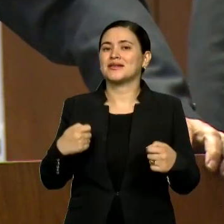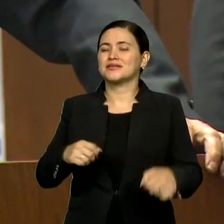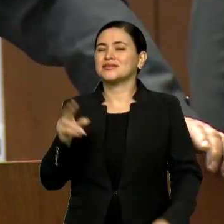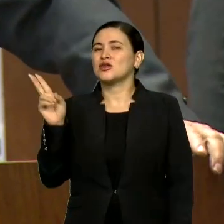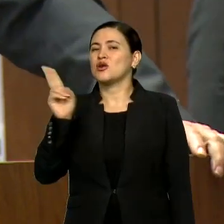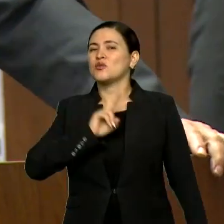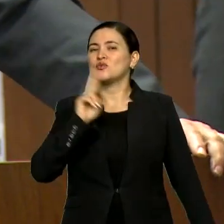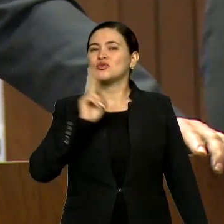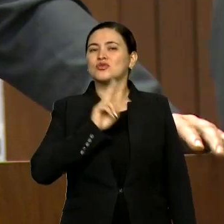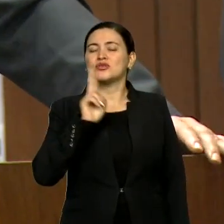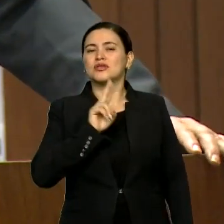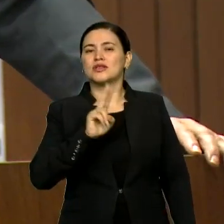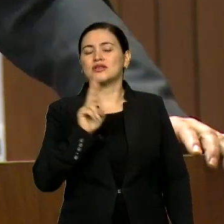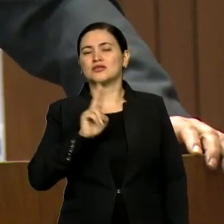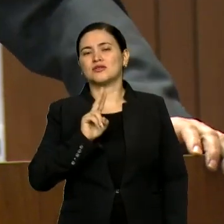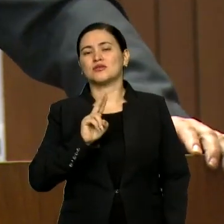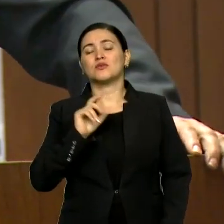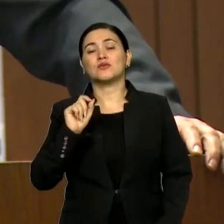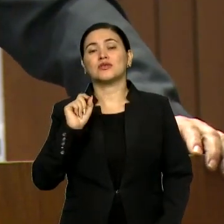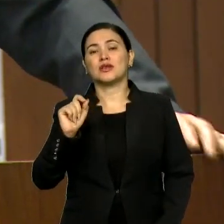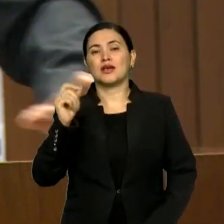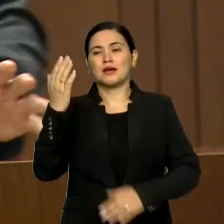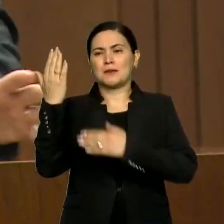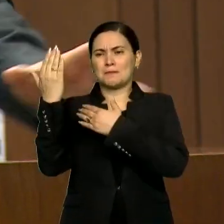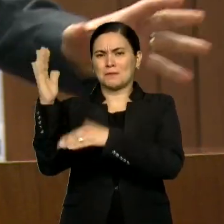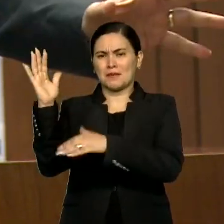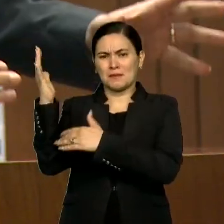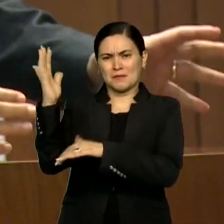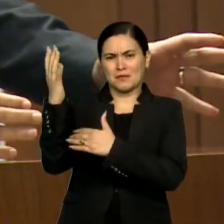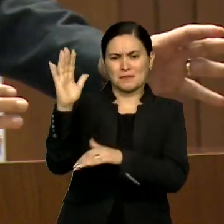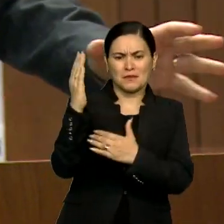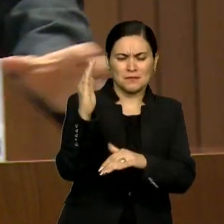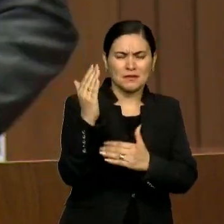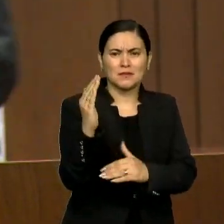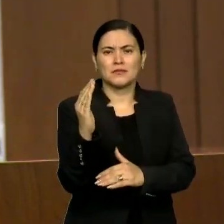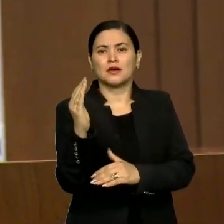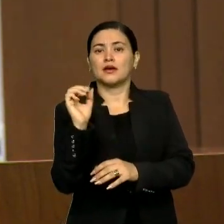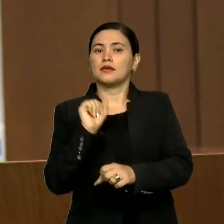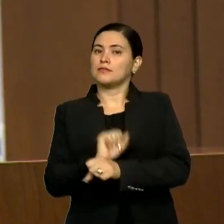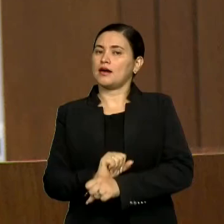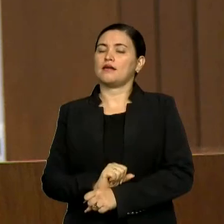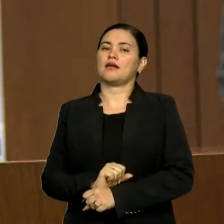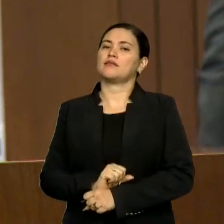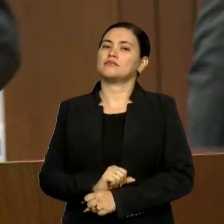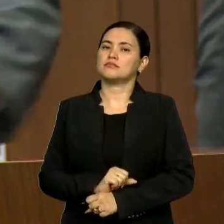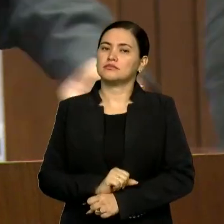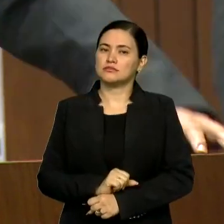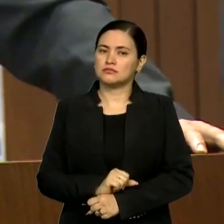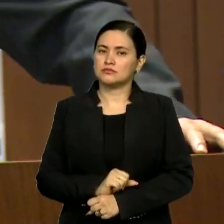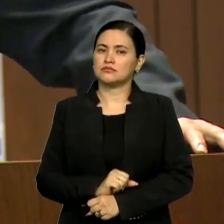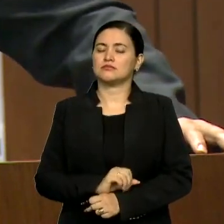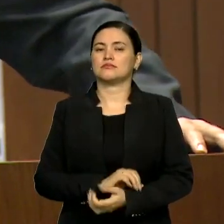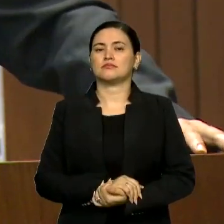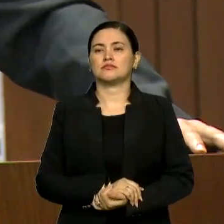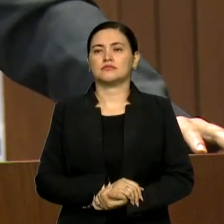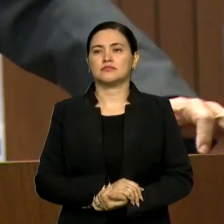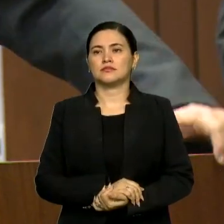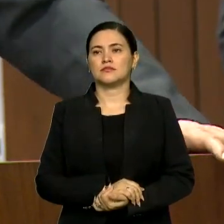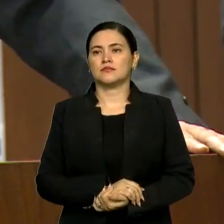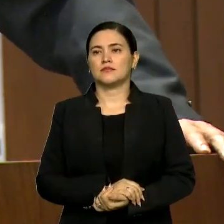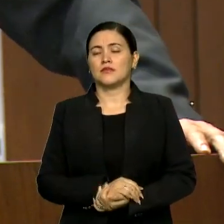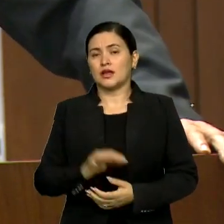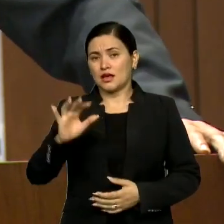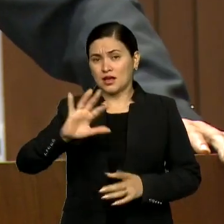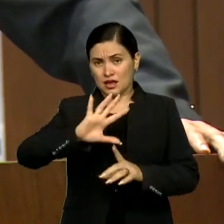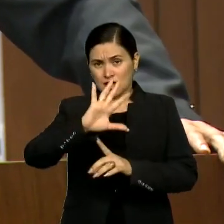de barrarmos o desmatamento no Cerrado. Enquanto nós tivemos uma diminuição considerável do desmatamento da